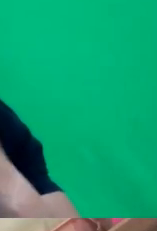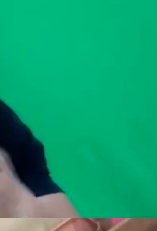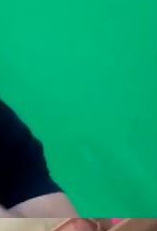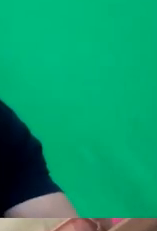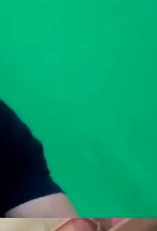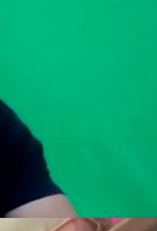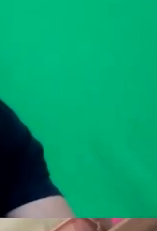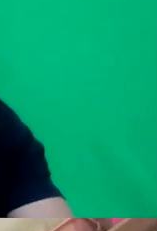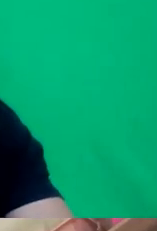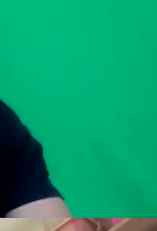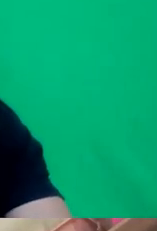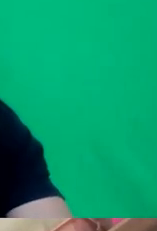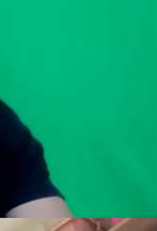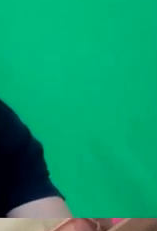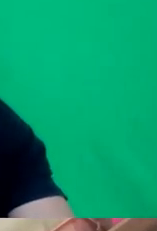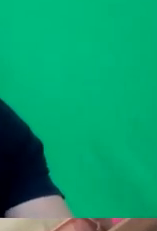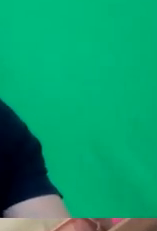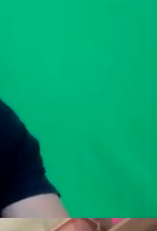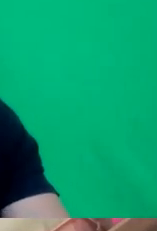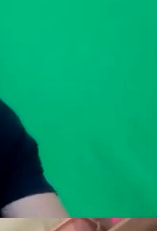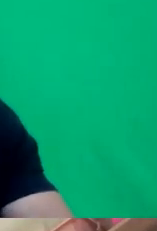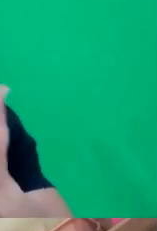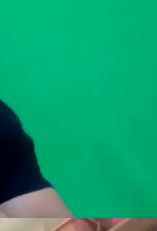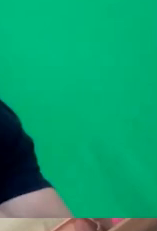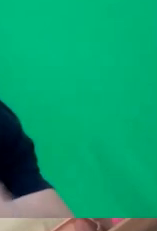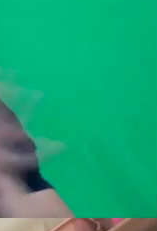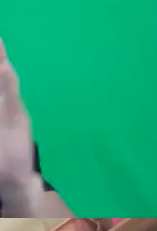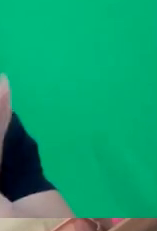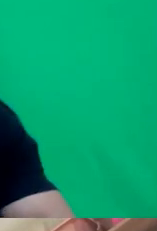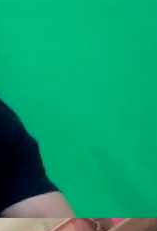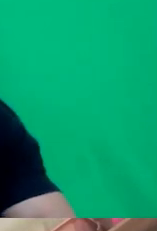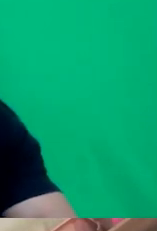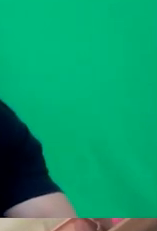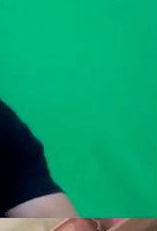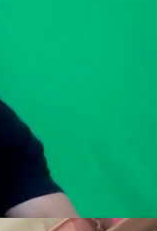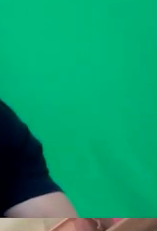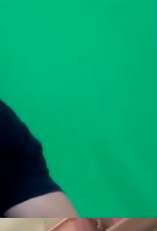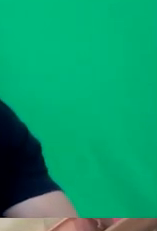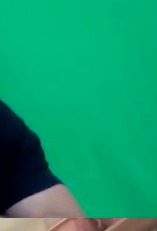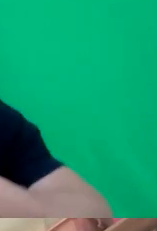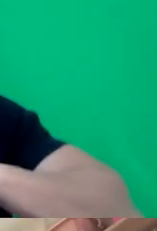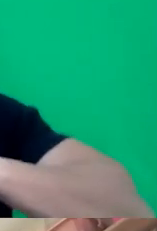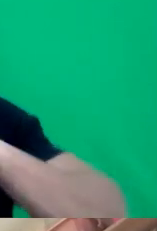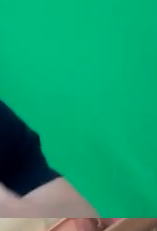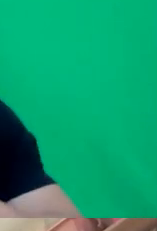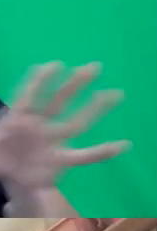da nossa cabeça e está lá no mundo. Criou pernas, mais ou menos isso.